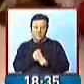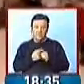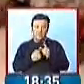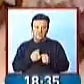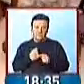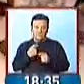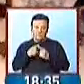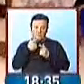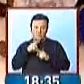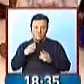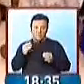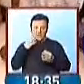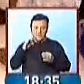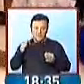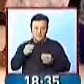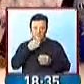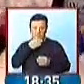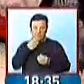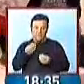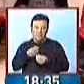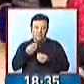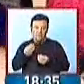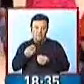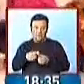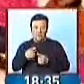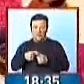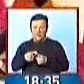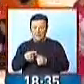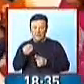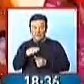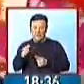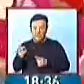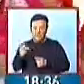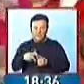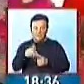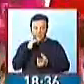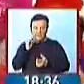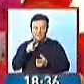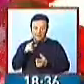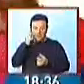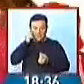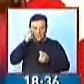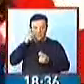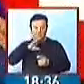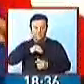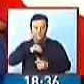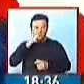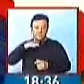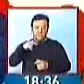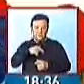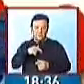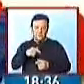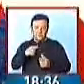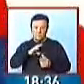com uma linguagem mais simples, mais apelativa, atrair estas crianças e tentar despertá-las para o mundo da ciência, que é um